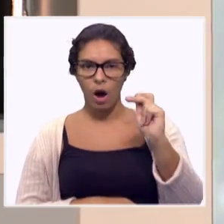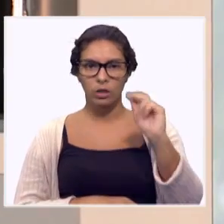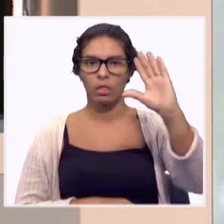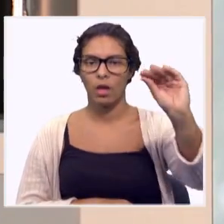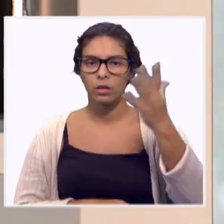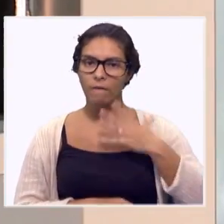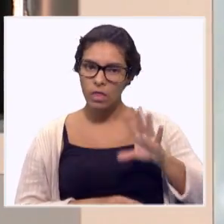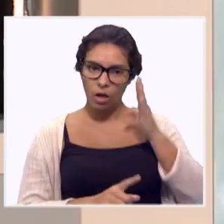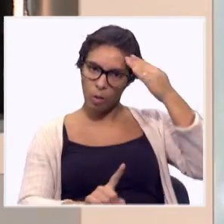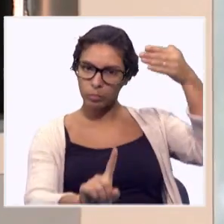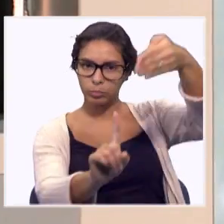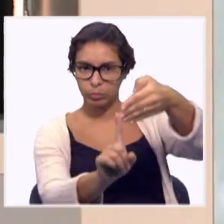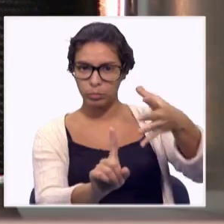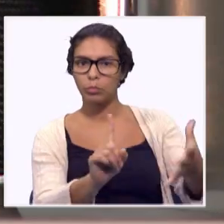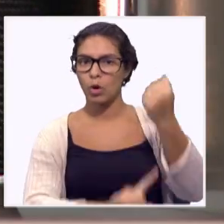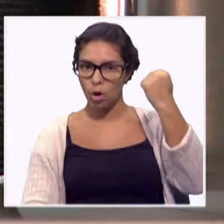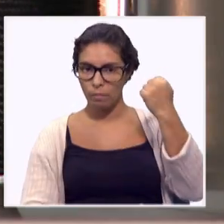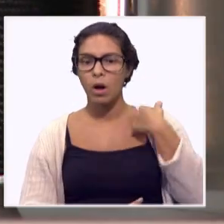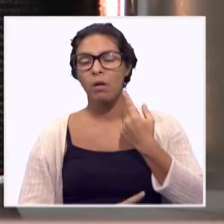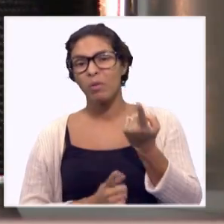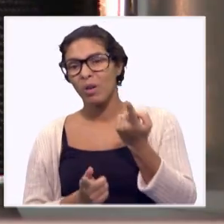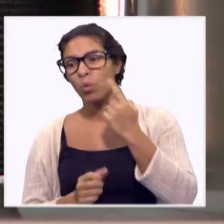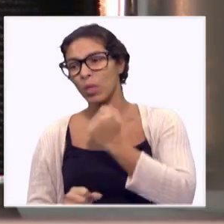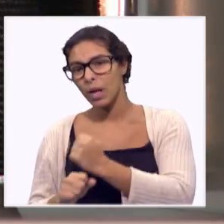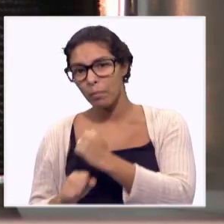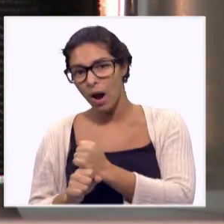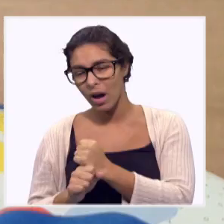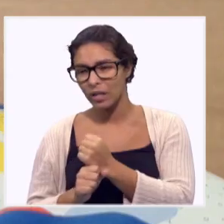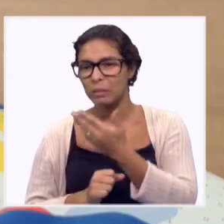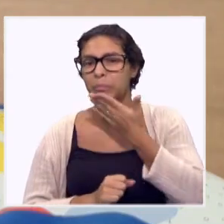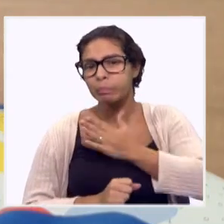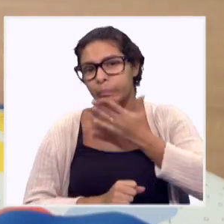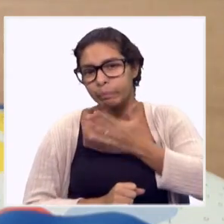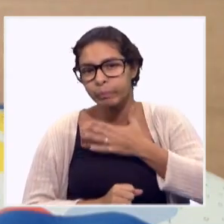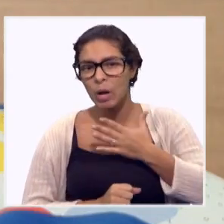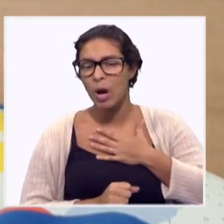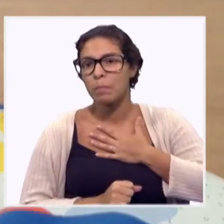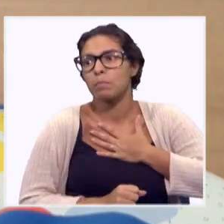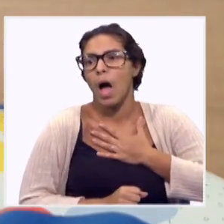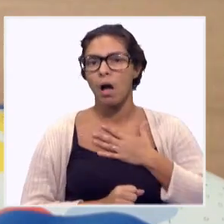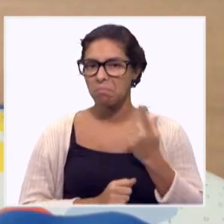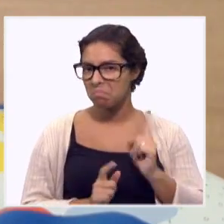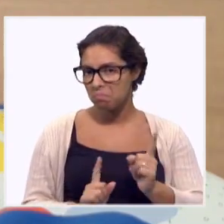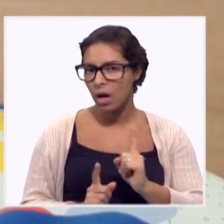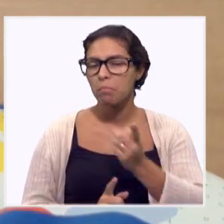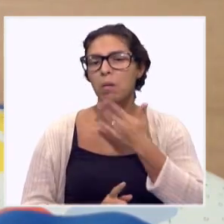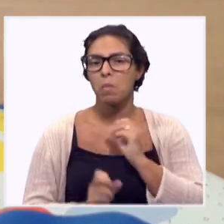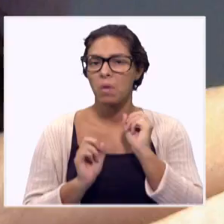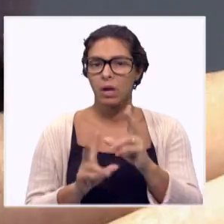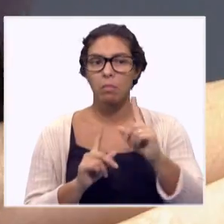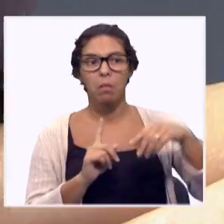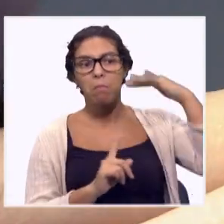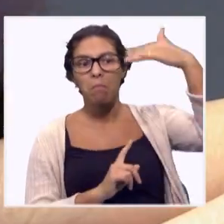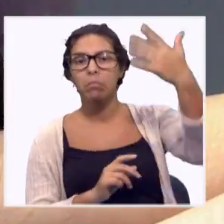fazer daqui a 10. E para isso significa que eu hoje tenho que estar a fazer um trabalho que eu não gosto assim tanto e durante o ano vou desenvolvendo um que está de acordo com aquilo que eu quero